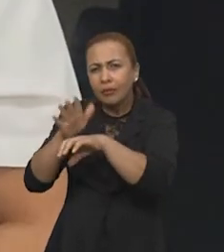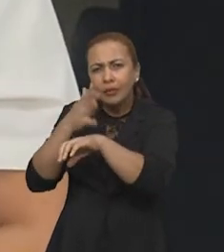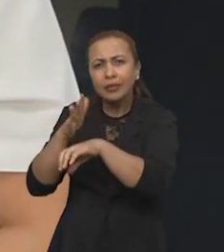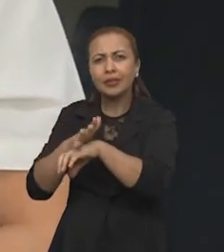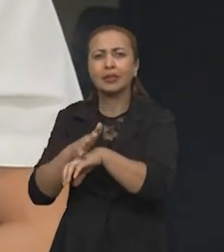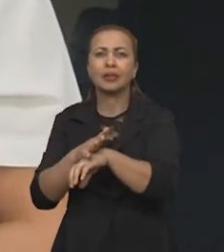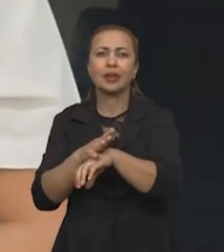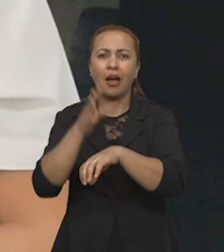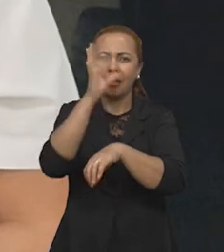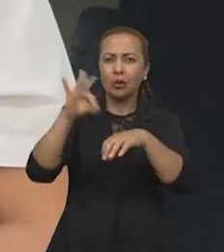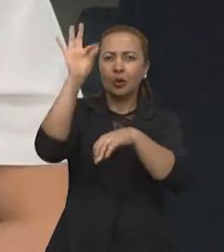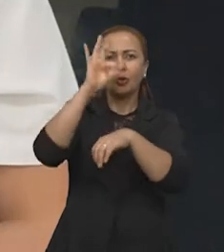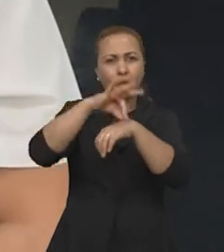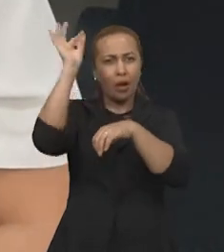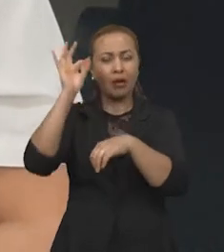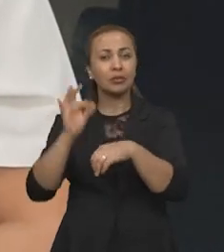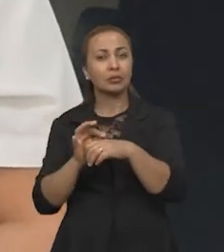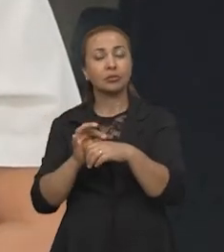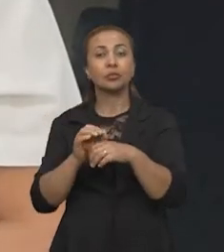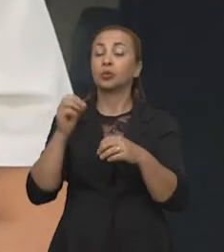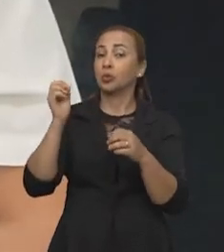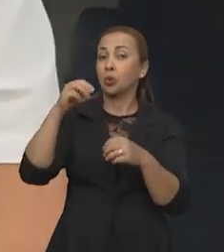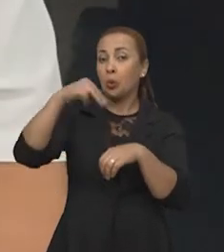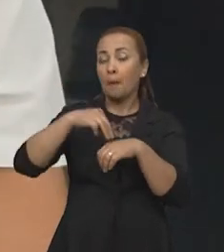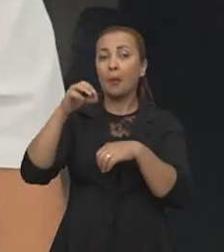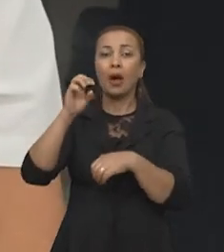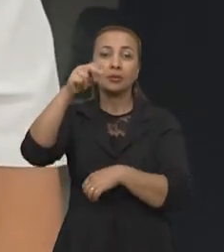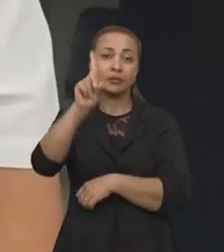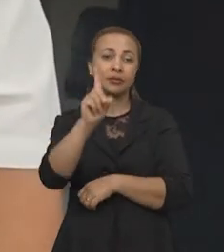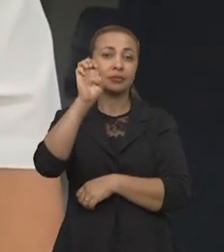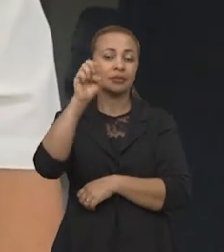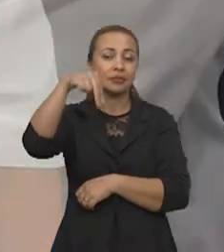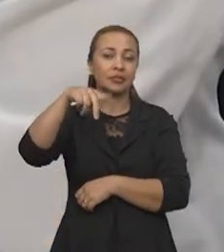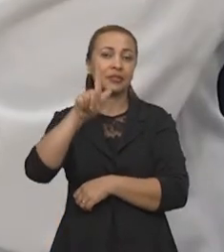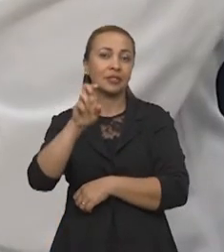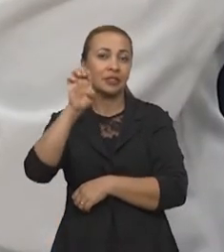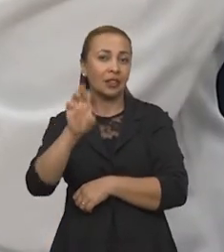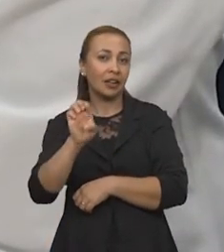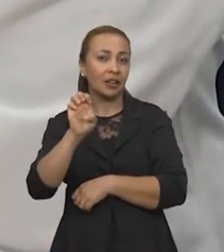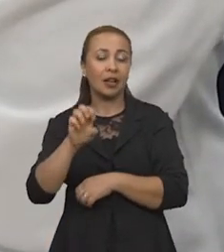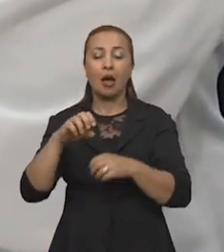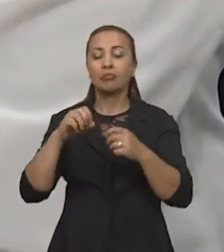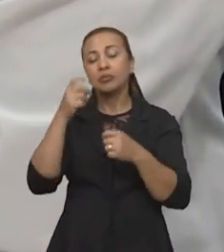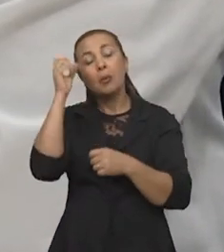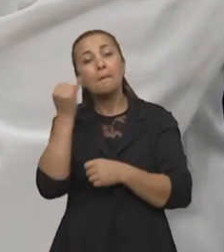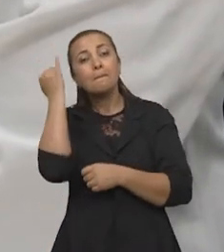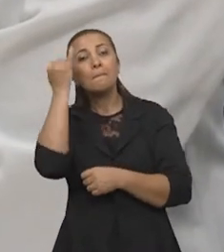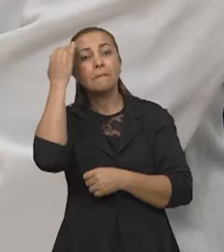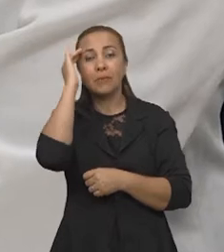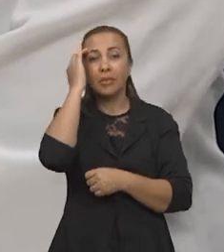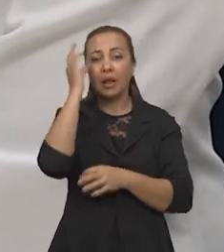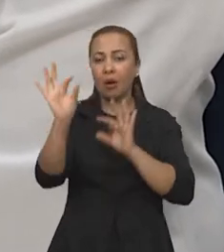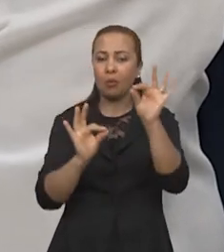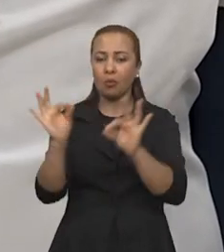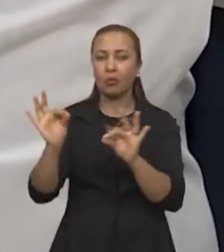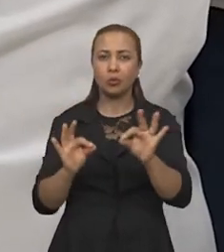em jovens, em larvas e em adultos do Aedes aegypti. É importante salientar que este controle